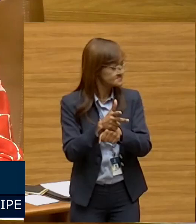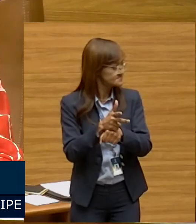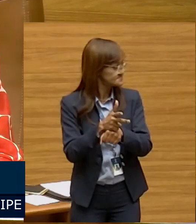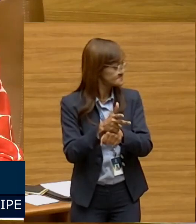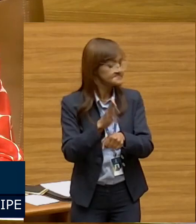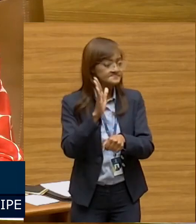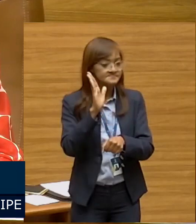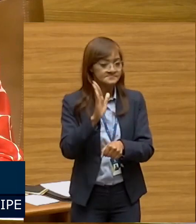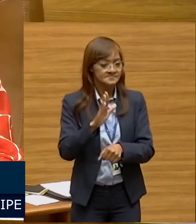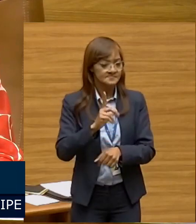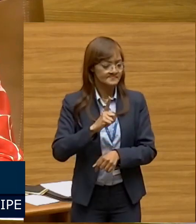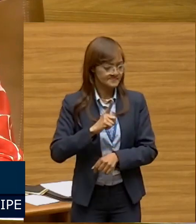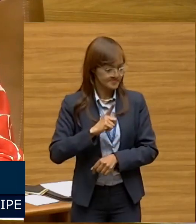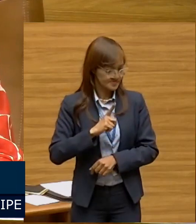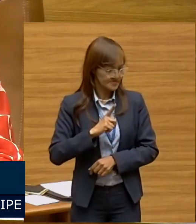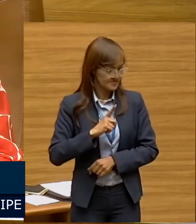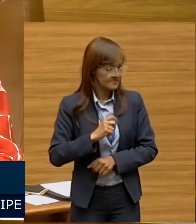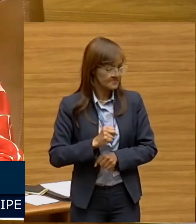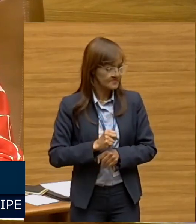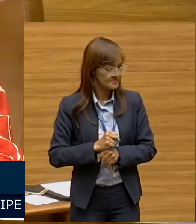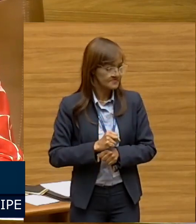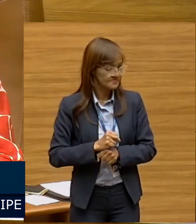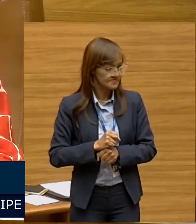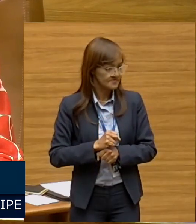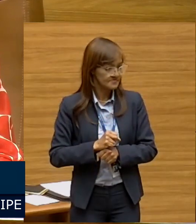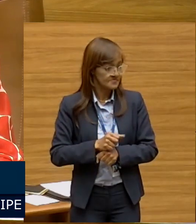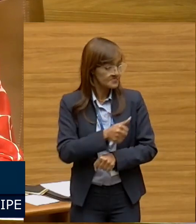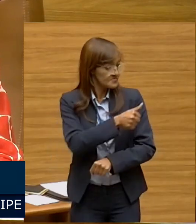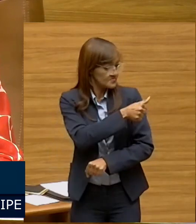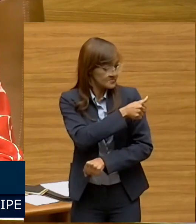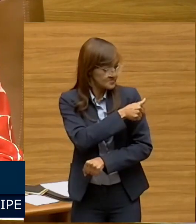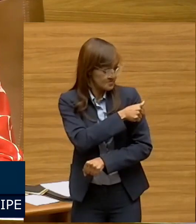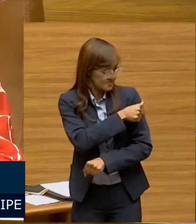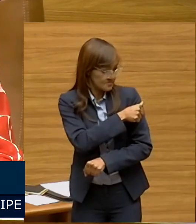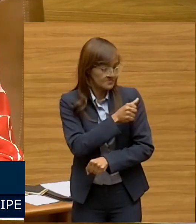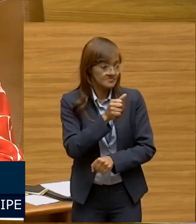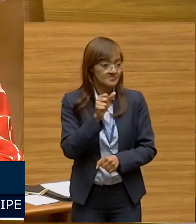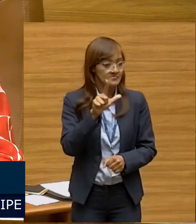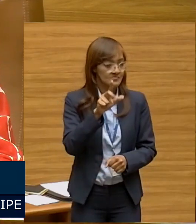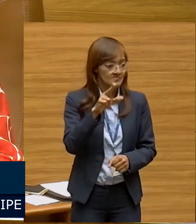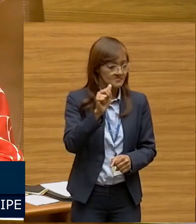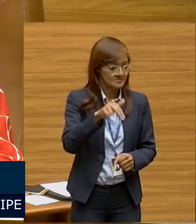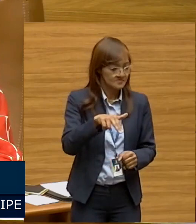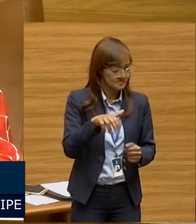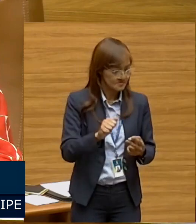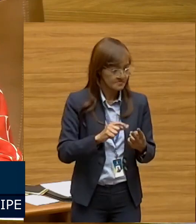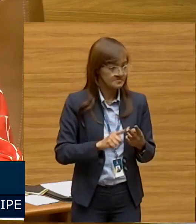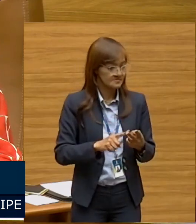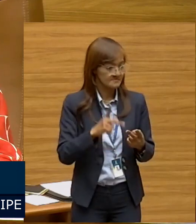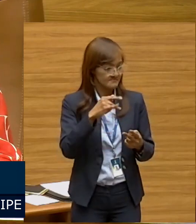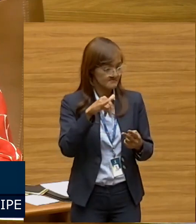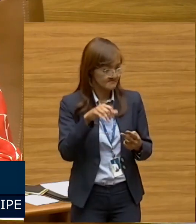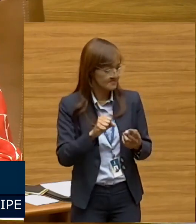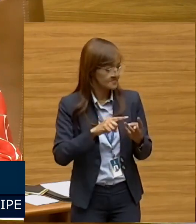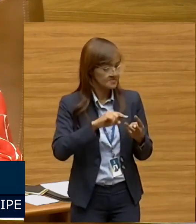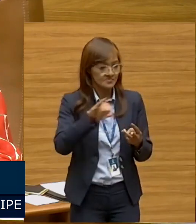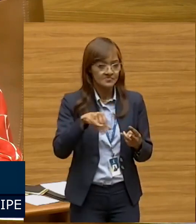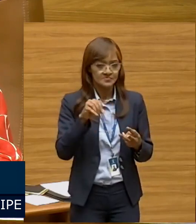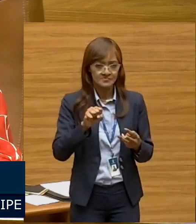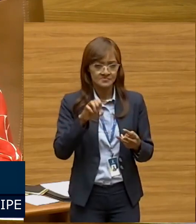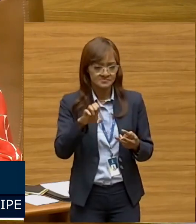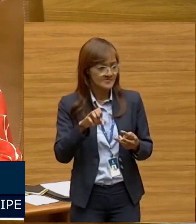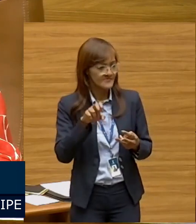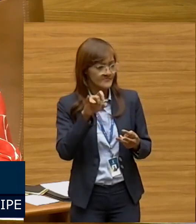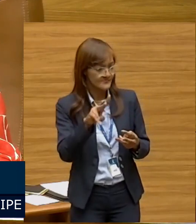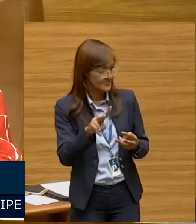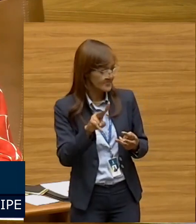foi realizado pelos estudantes Luana Lobo Paz e José Vitor, né,